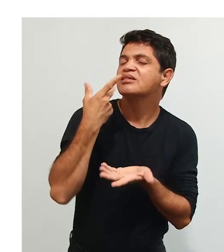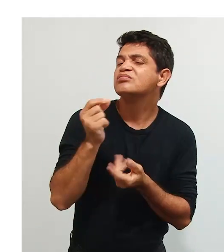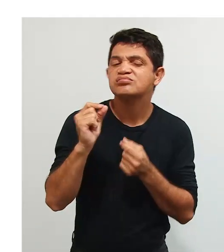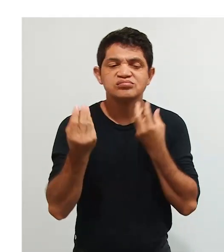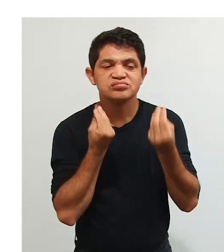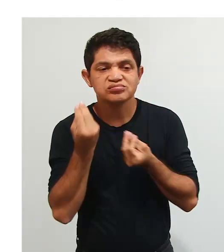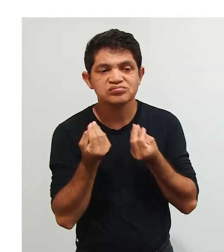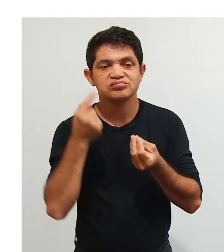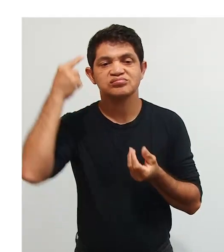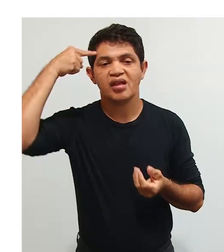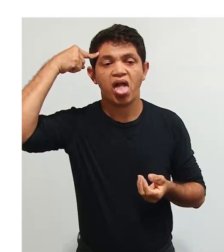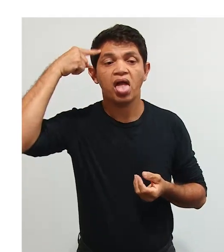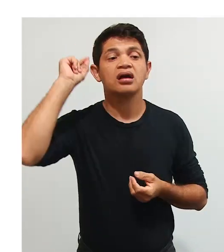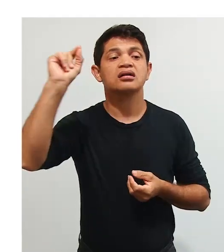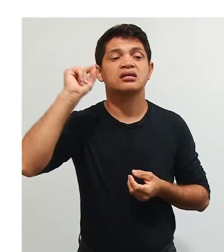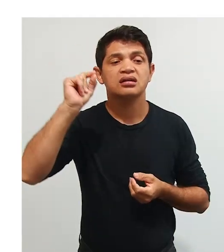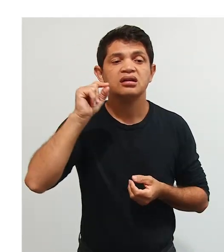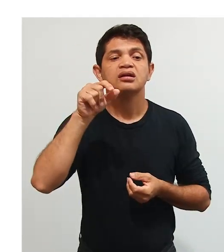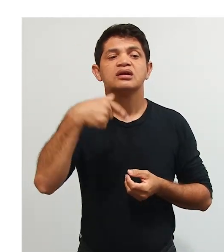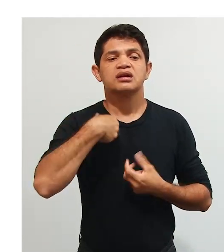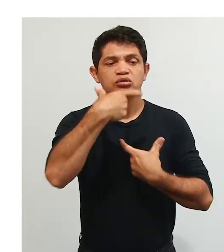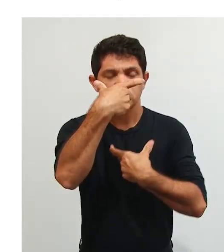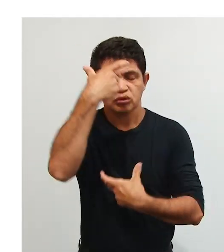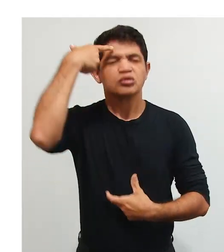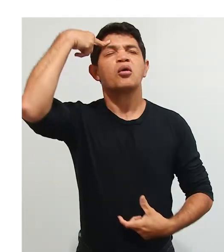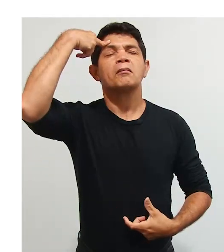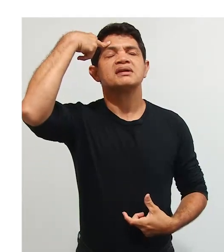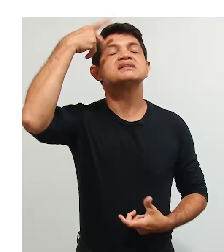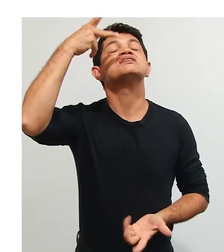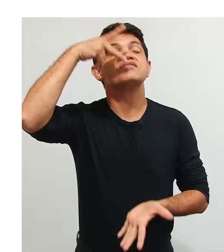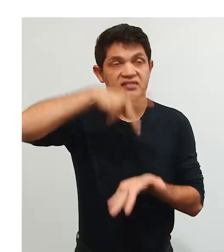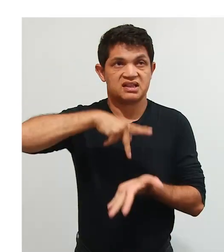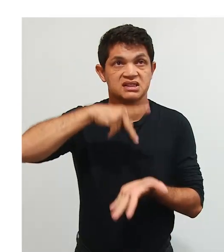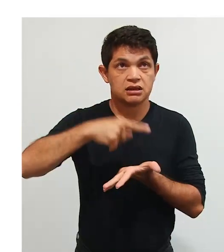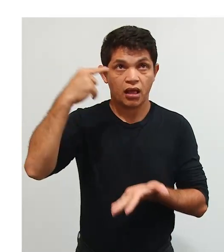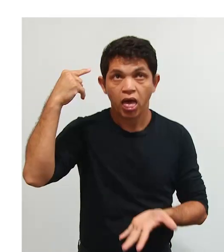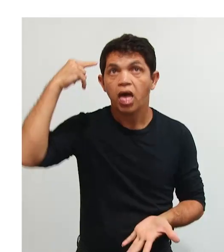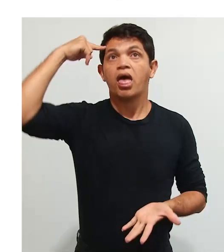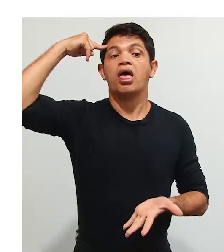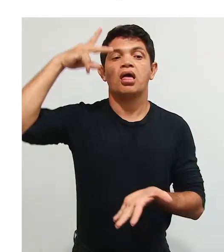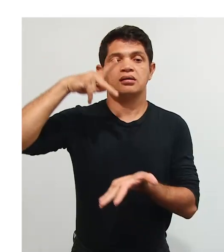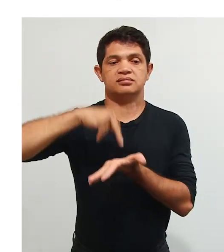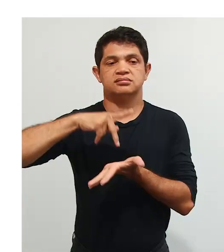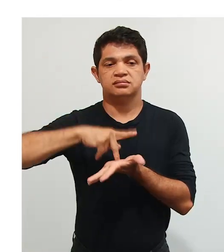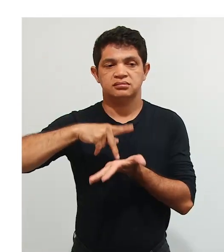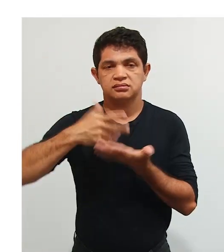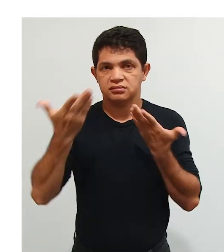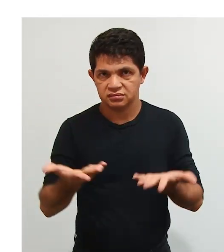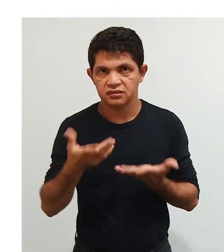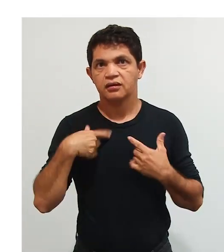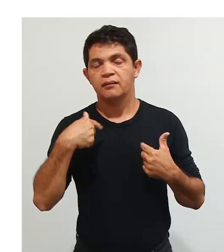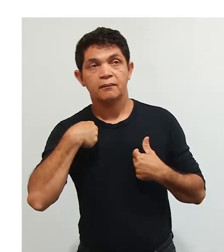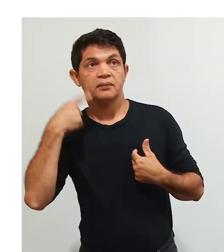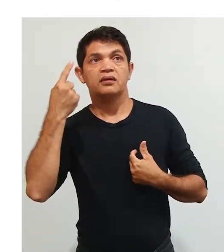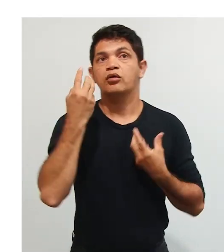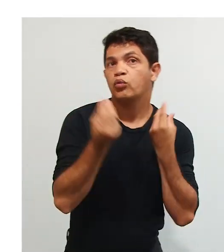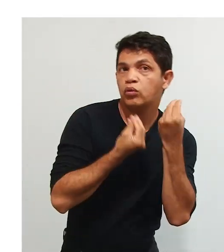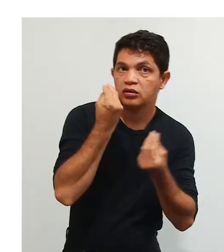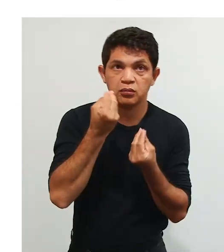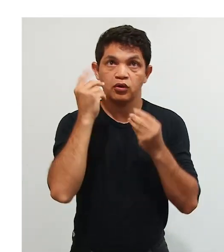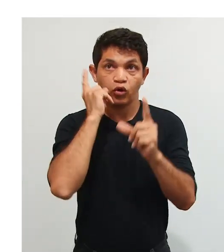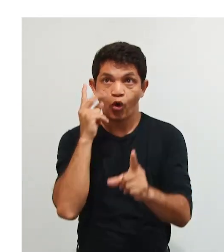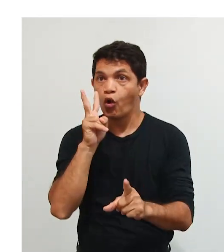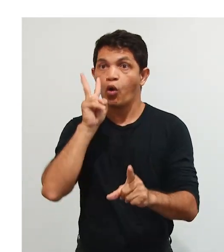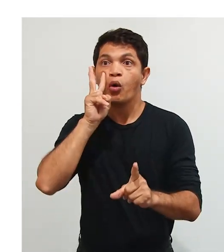Porque às vezes o que eu tô pensando tá baseado só num achismo da minha cabeça. Eu acho que uma pessoa que me encontrou na